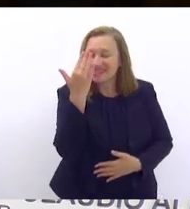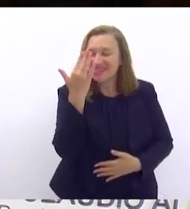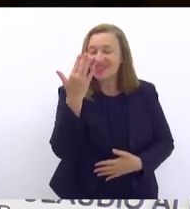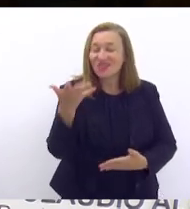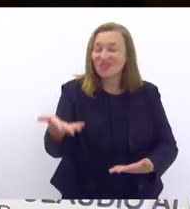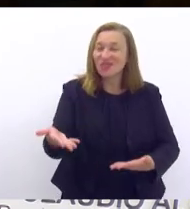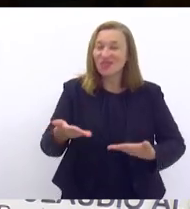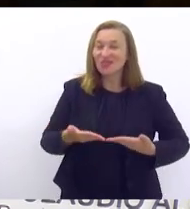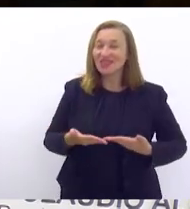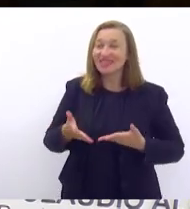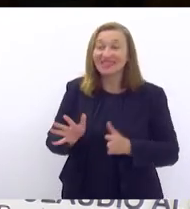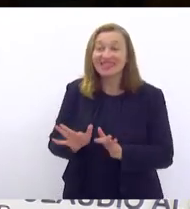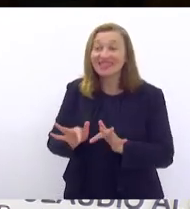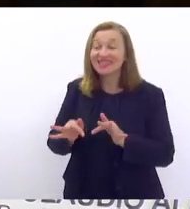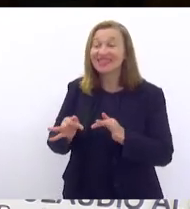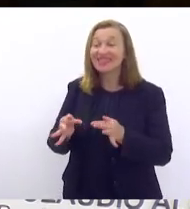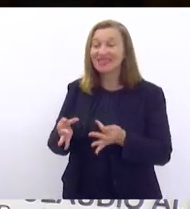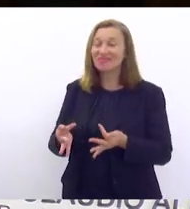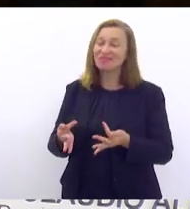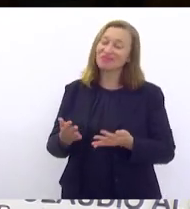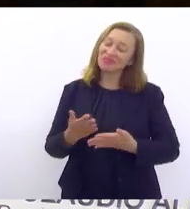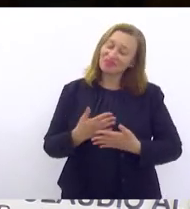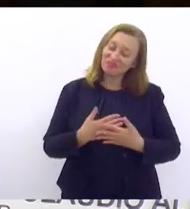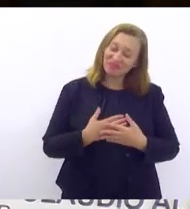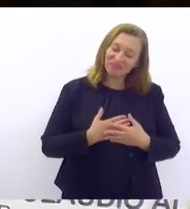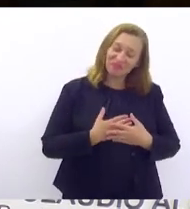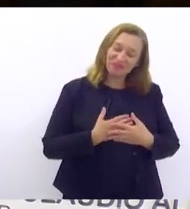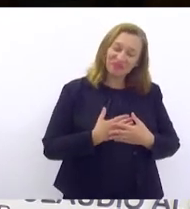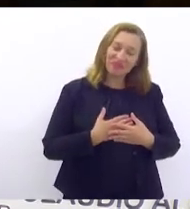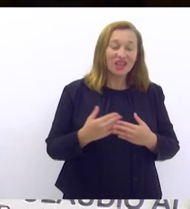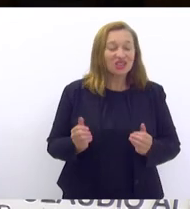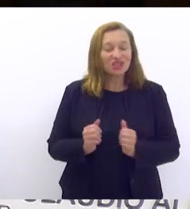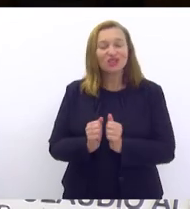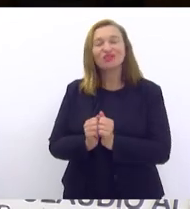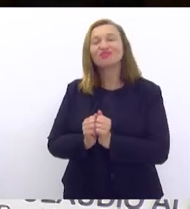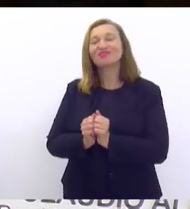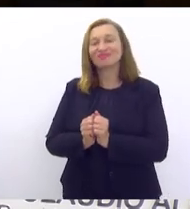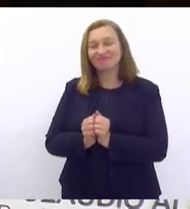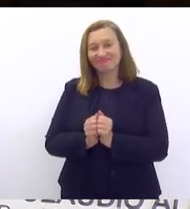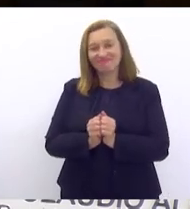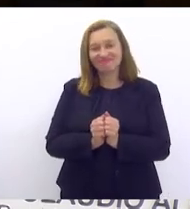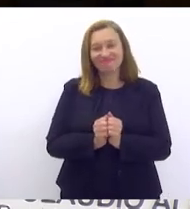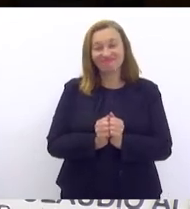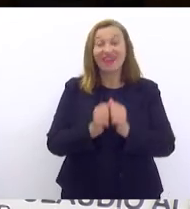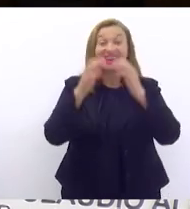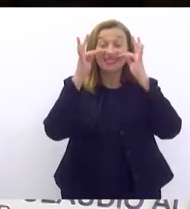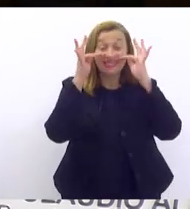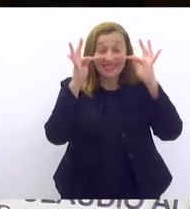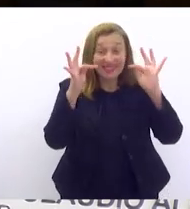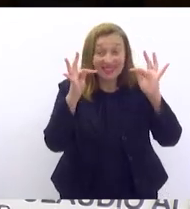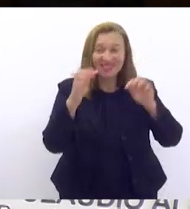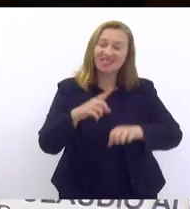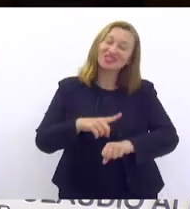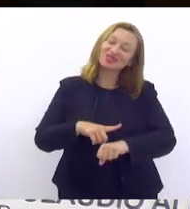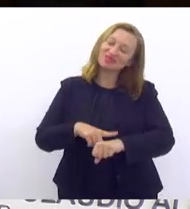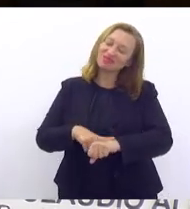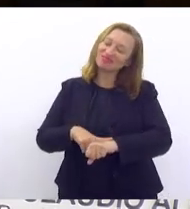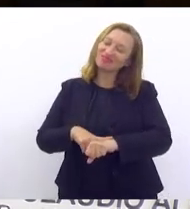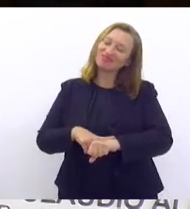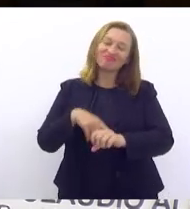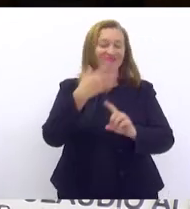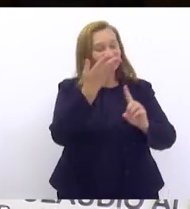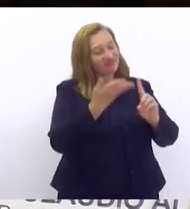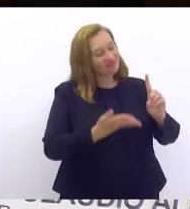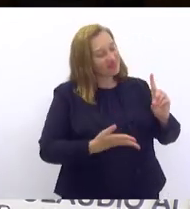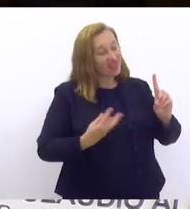tão gentilmente feito a mim para participar e testemunhar esse momento solene